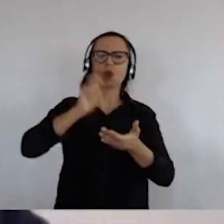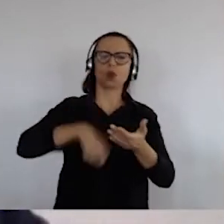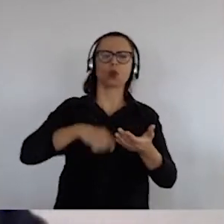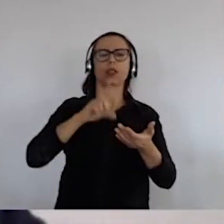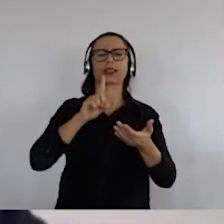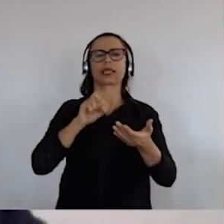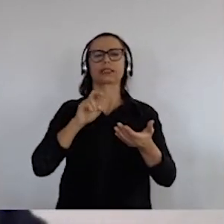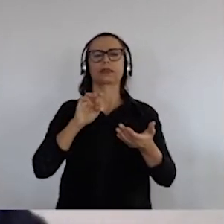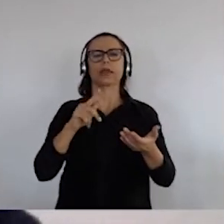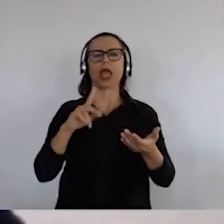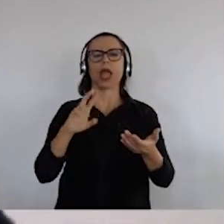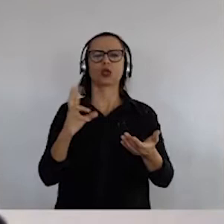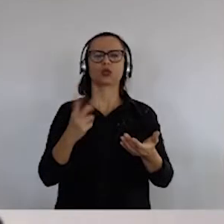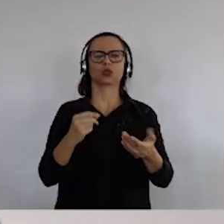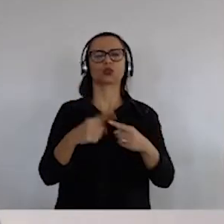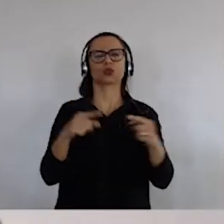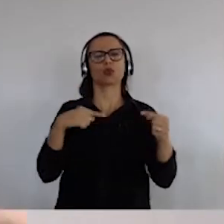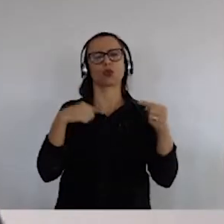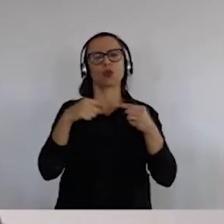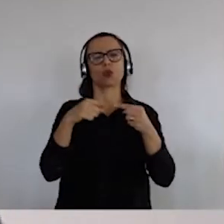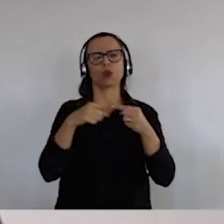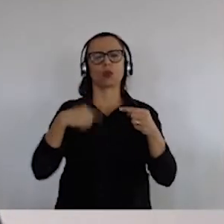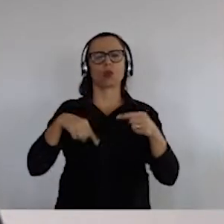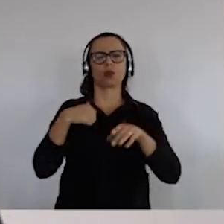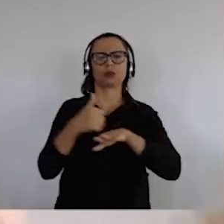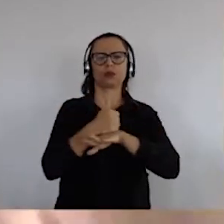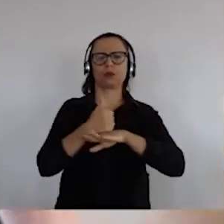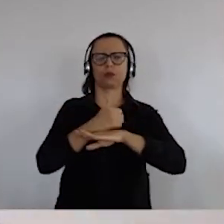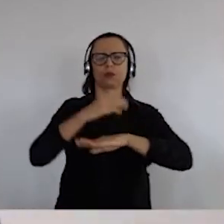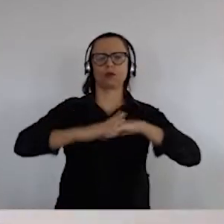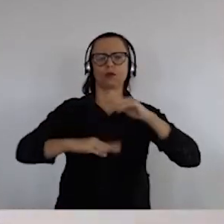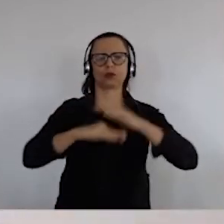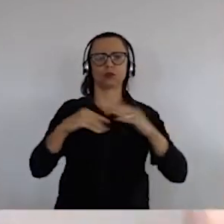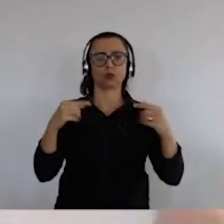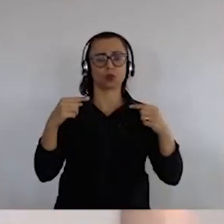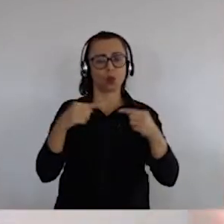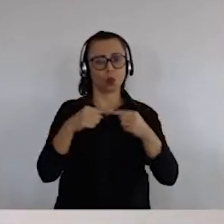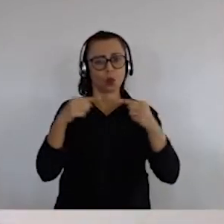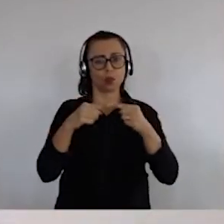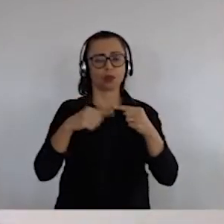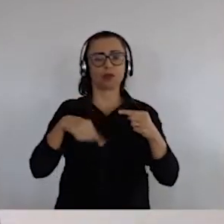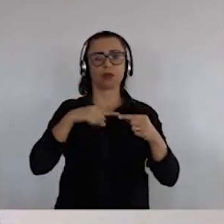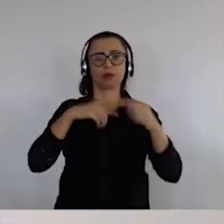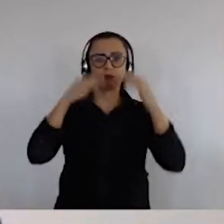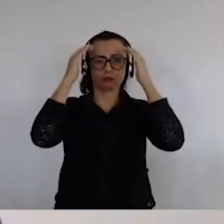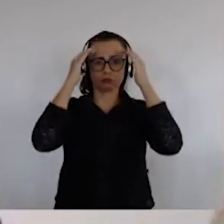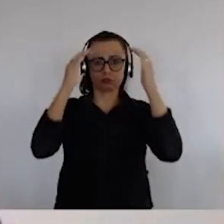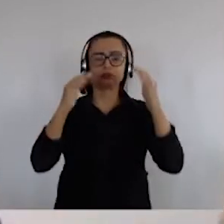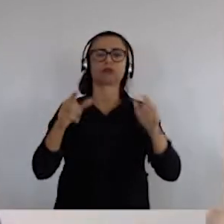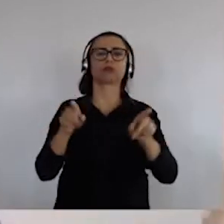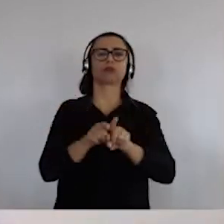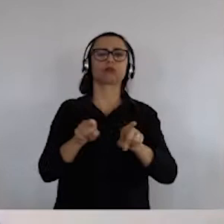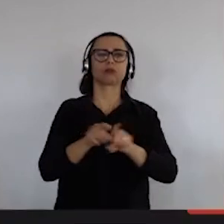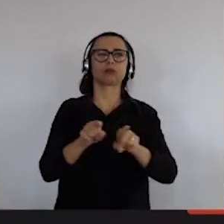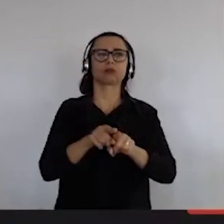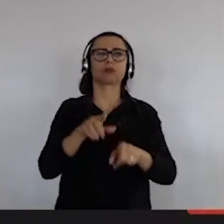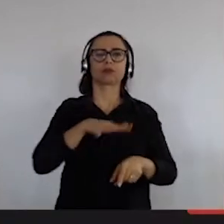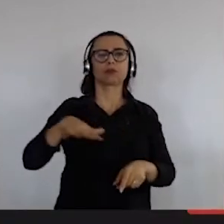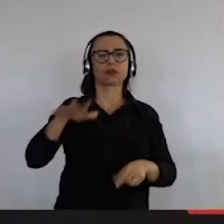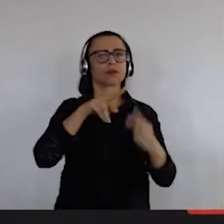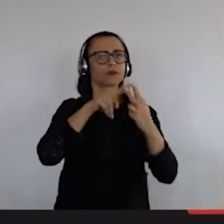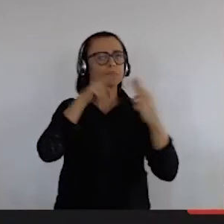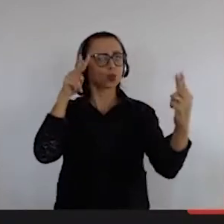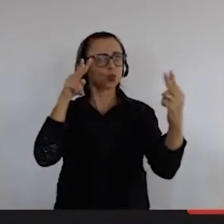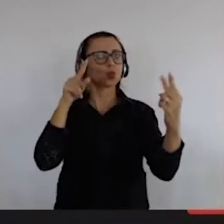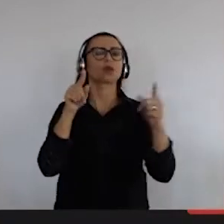aquelas questões íncitas à nossa profissão, que as prerrogativas sejam respeitadas tanto no plano virtual